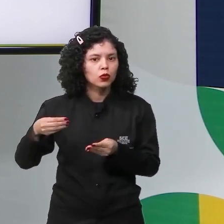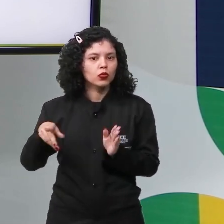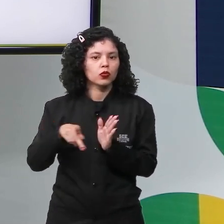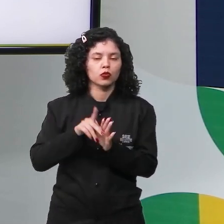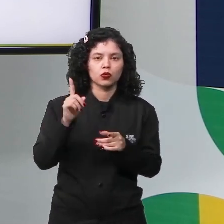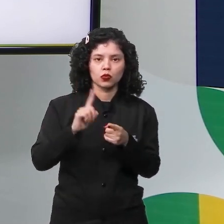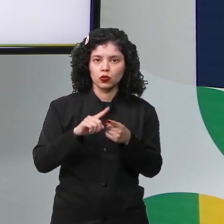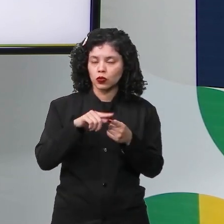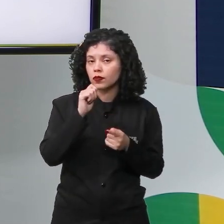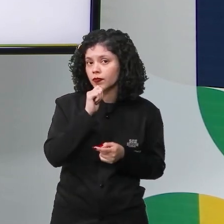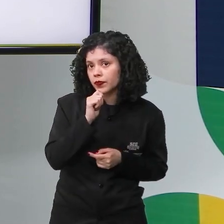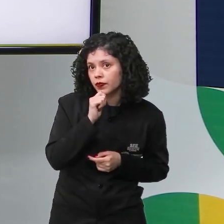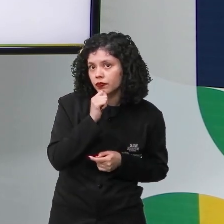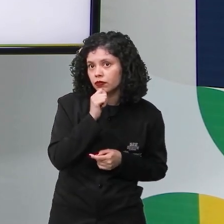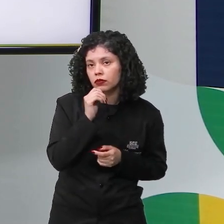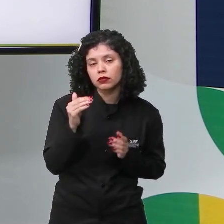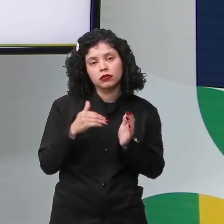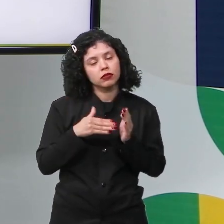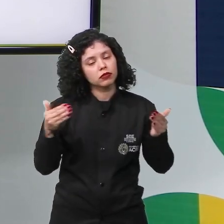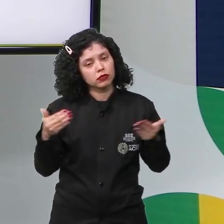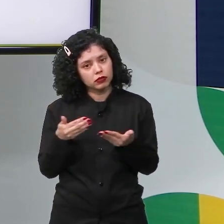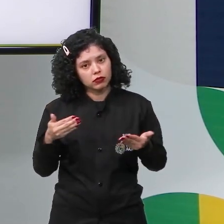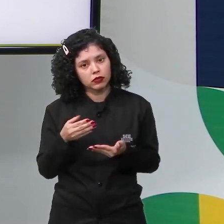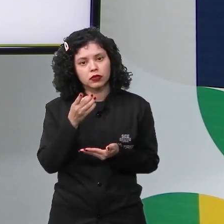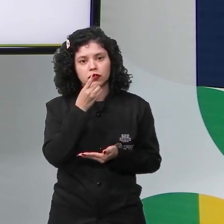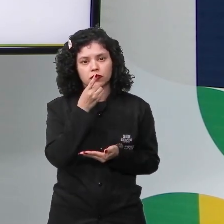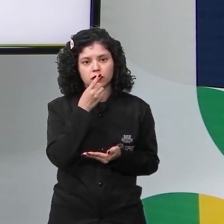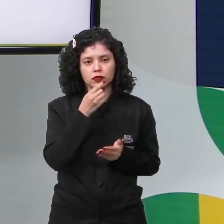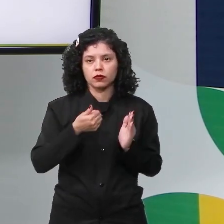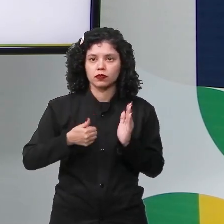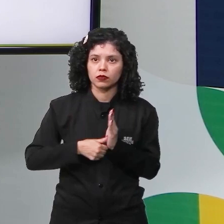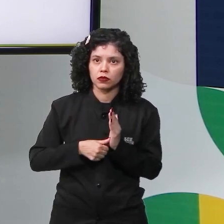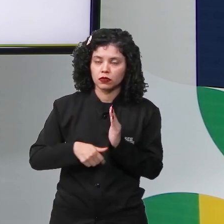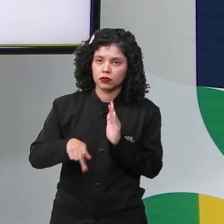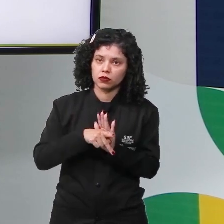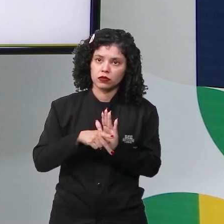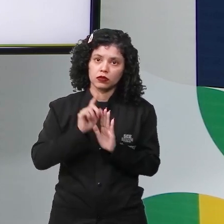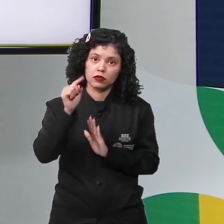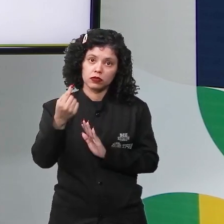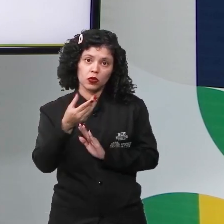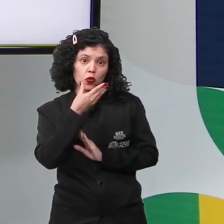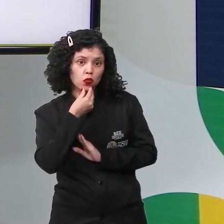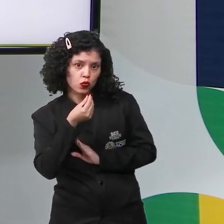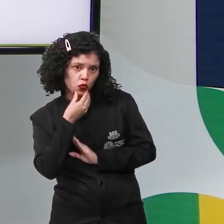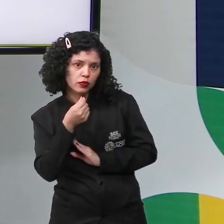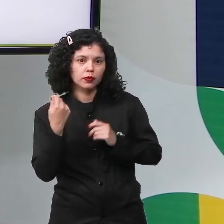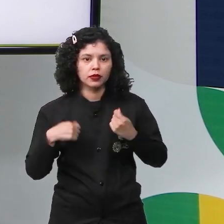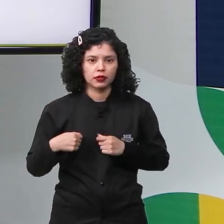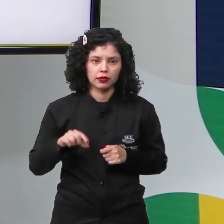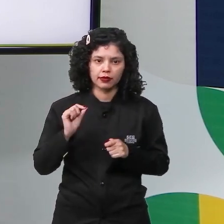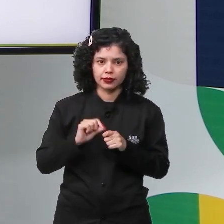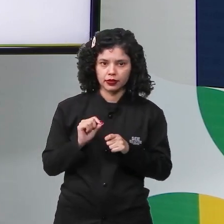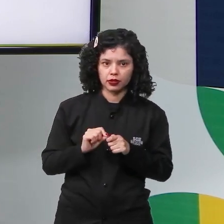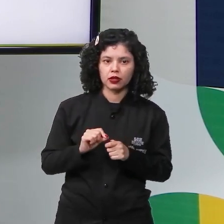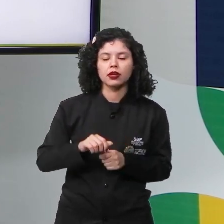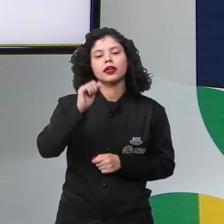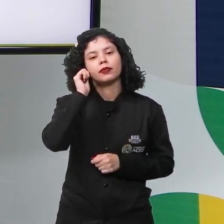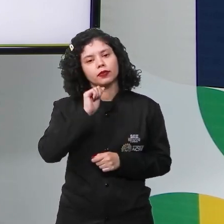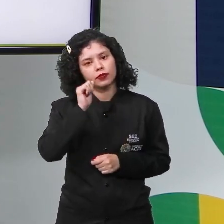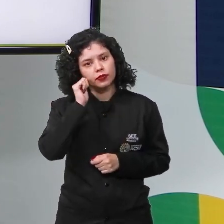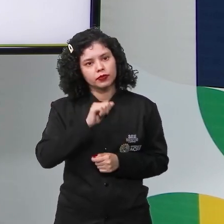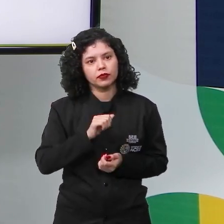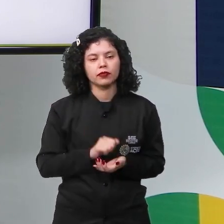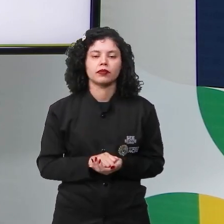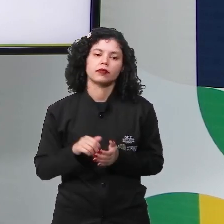porque ainda perdura até os dias de hoje uma identificação daquilo que homem deve fazer e daquilo que